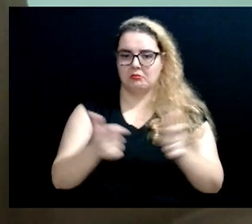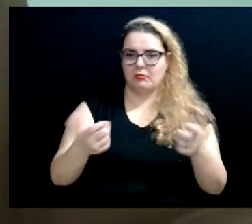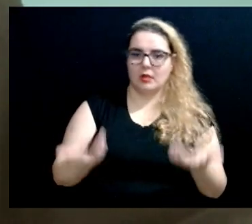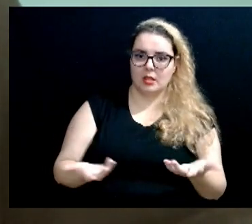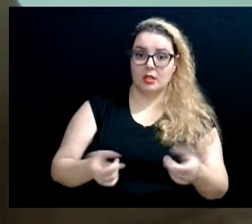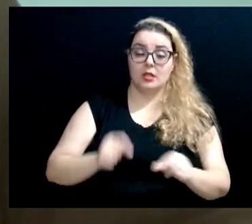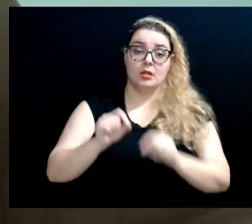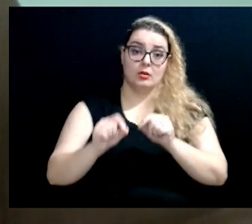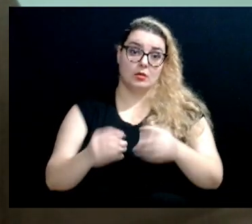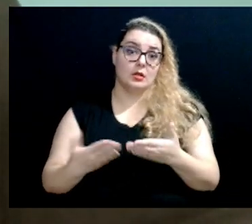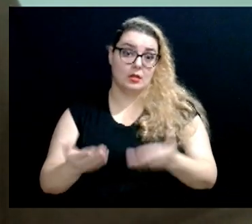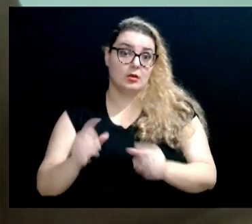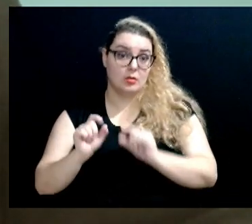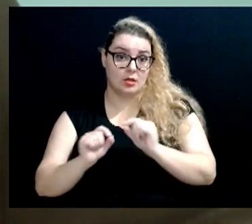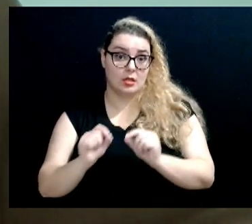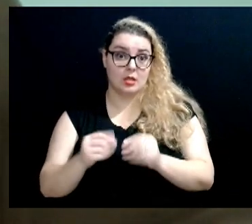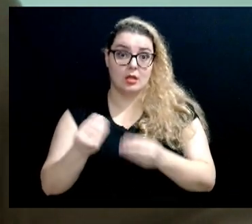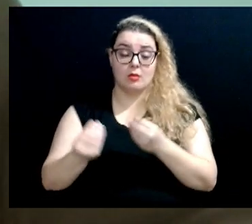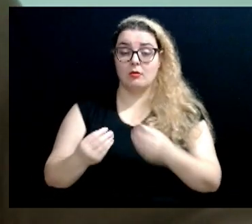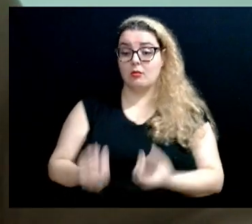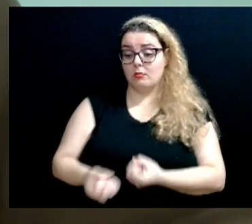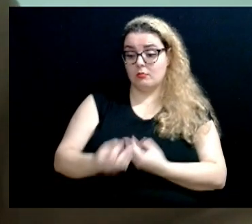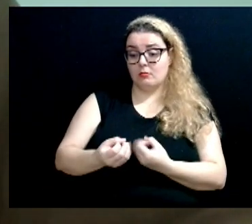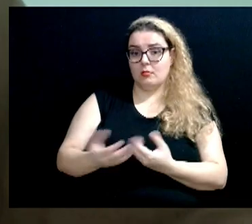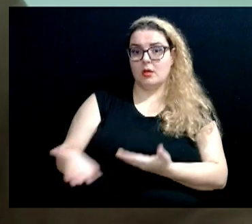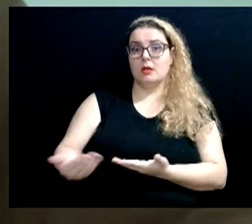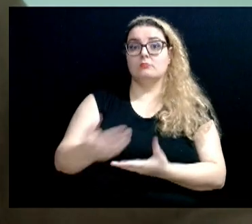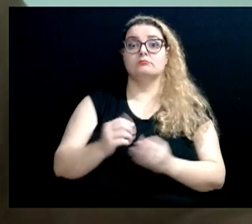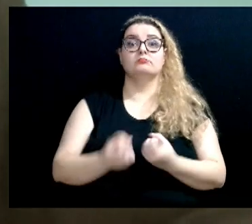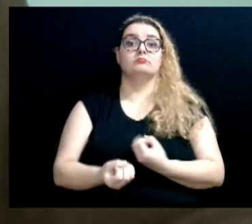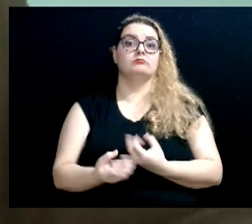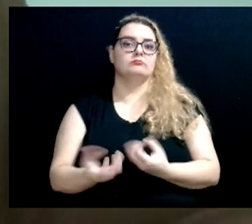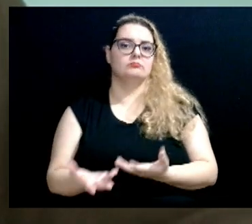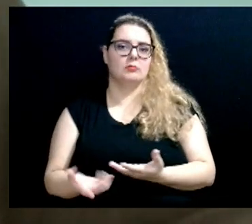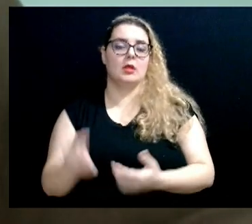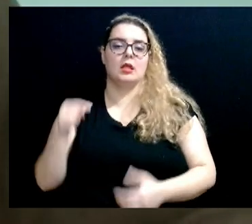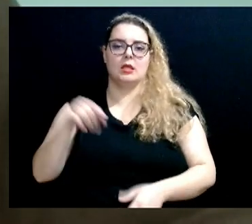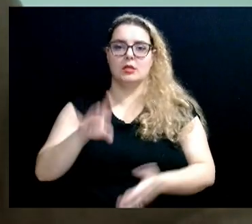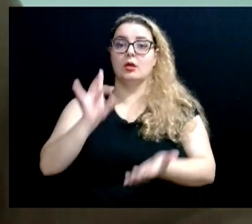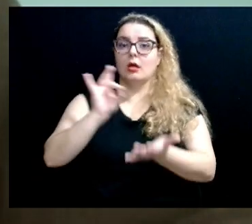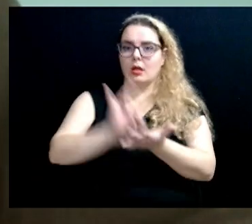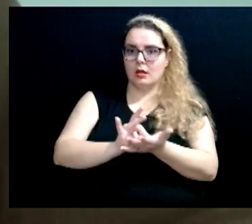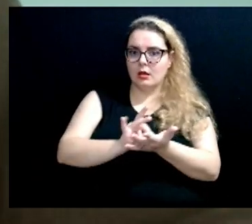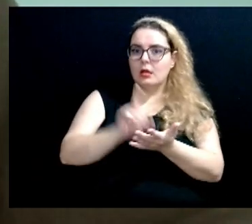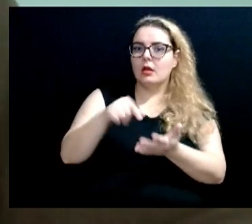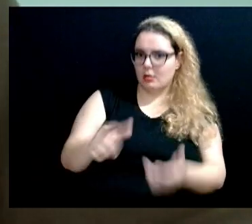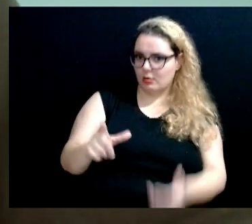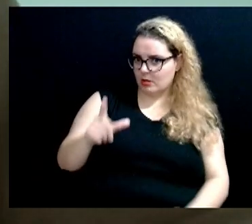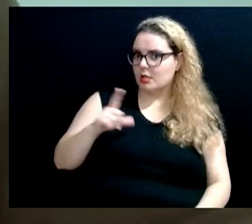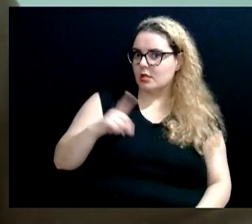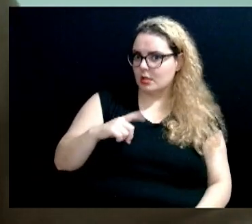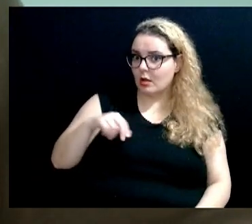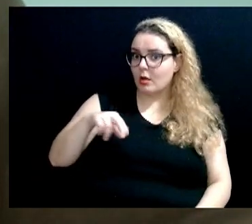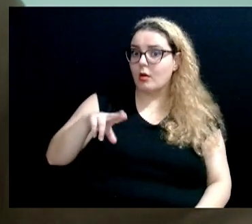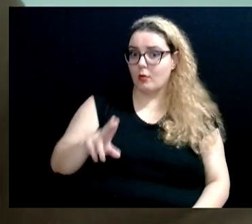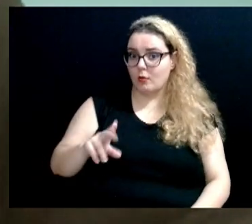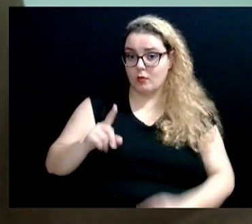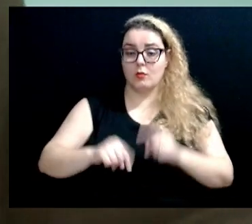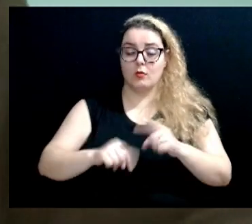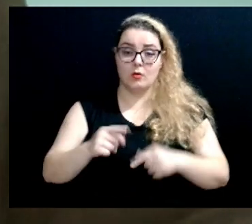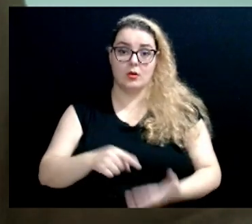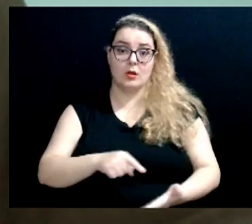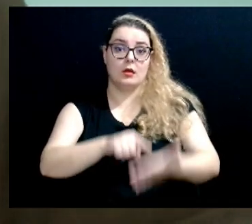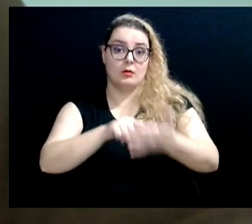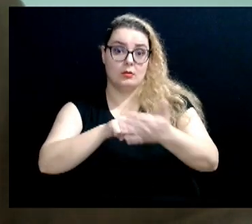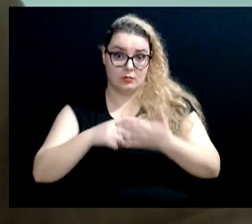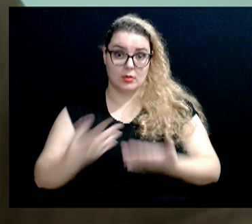traz é: como é que essa informação foi coletada? Será que isso realmente é o que você tem? Ou é o que o aparelho vem mostrando? E